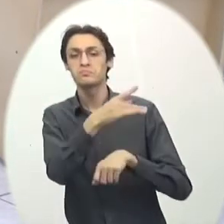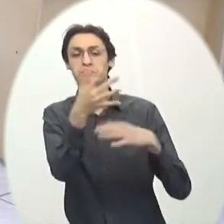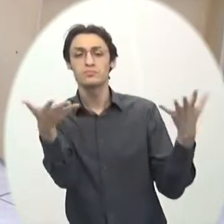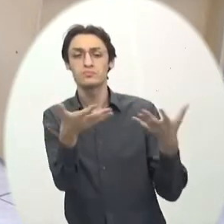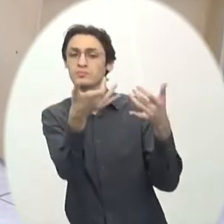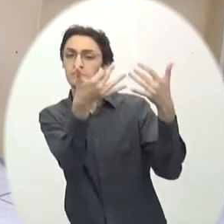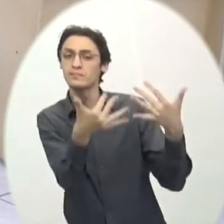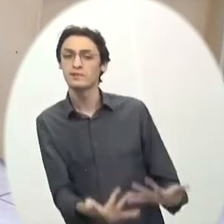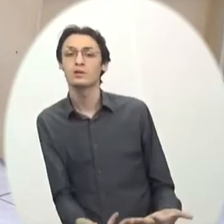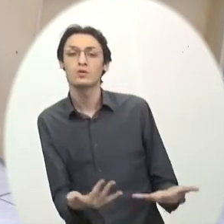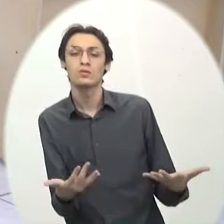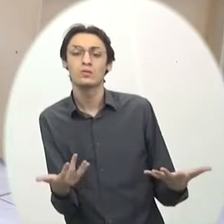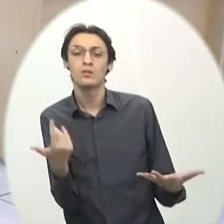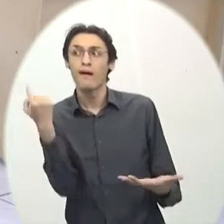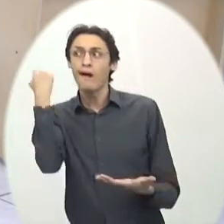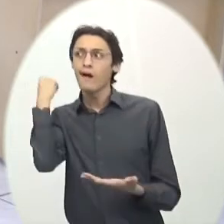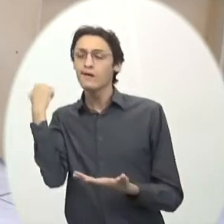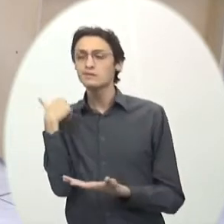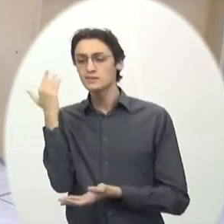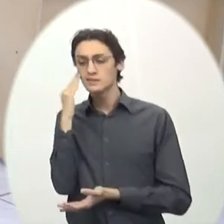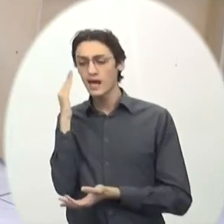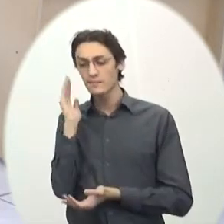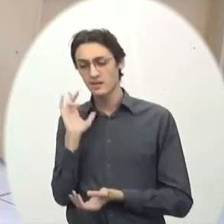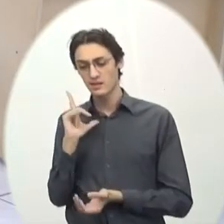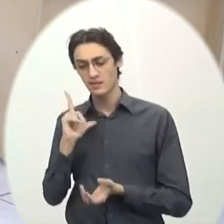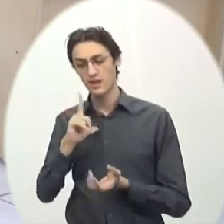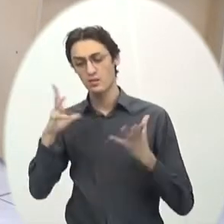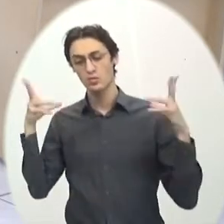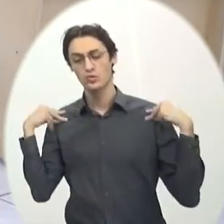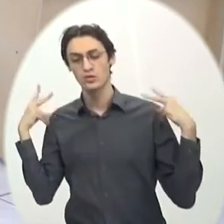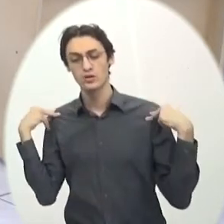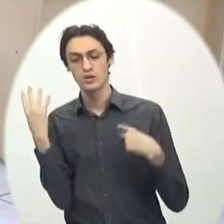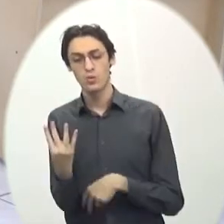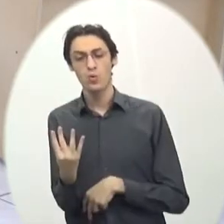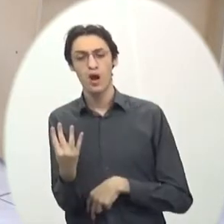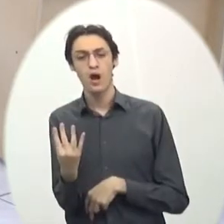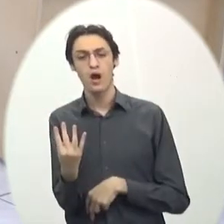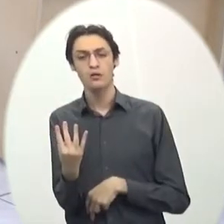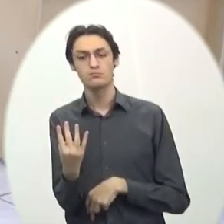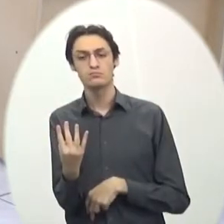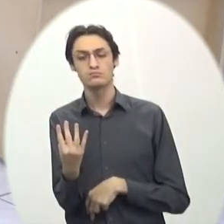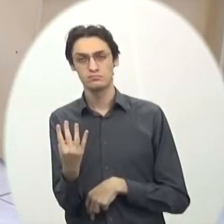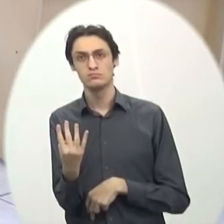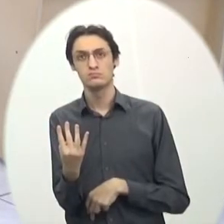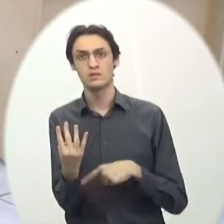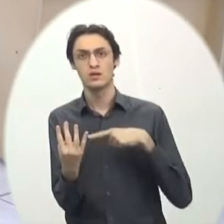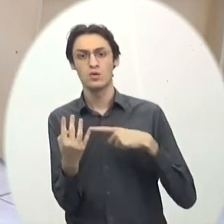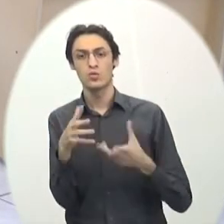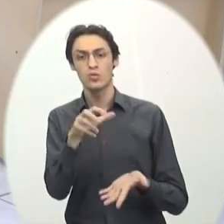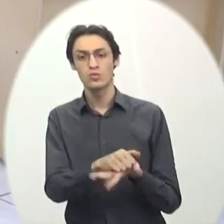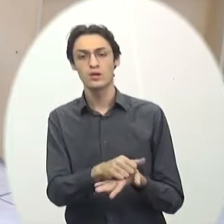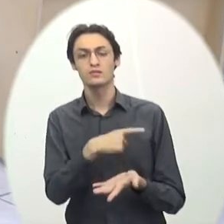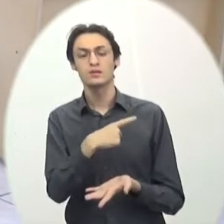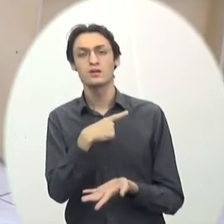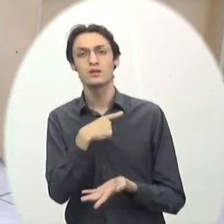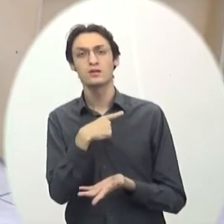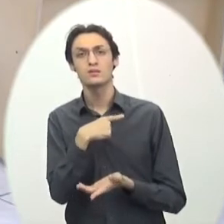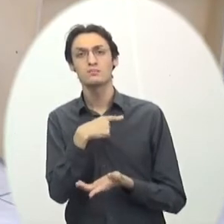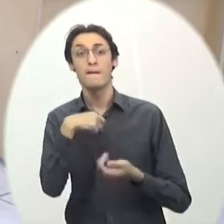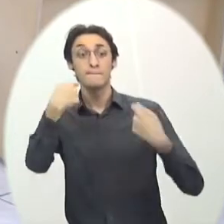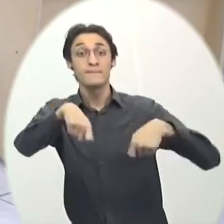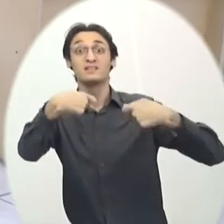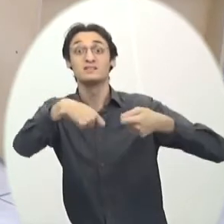acompanhamos, a informação que nós tínhamos é que tinha quatro motoristas contratados. Era o contrato que se teve. Então, precisamos dessas